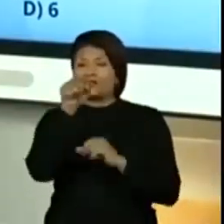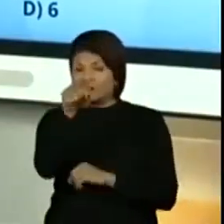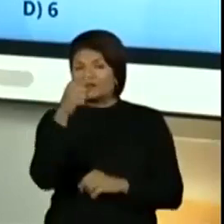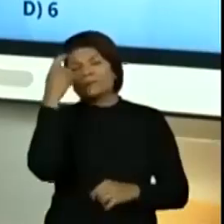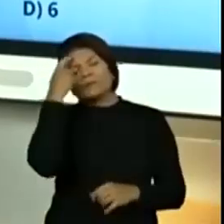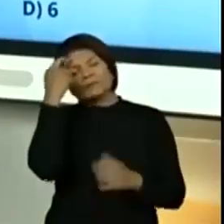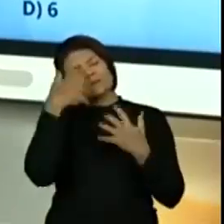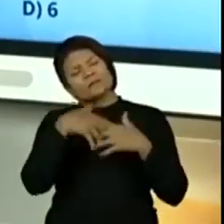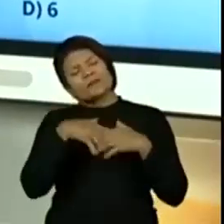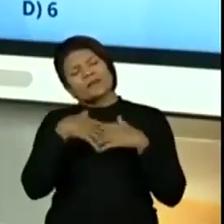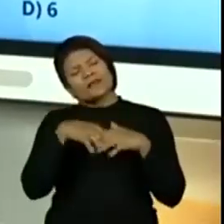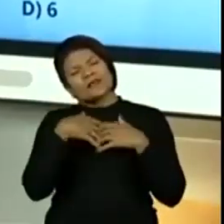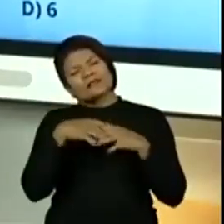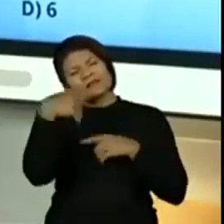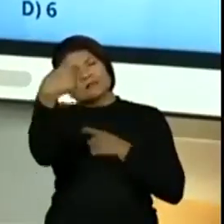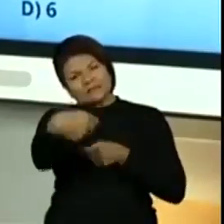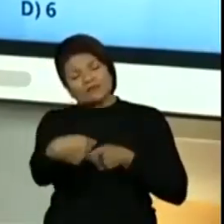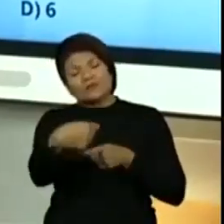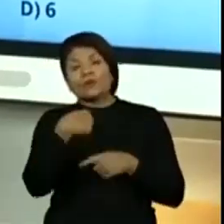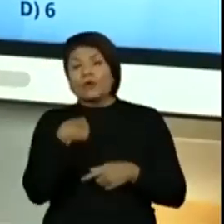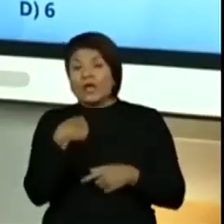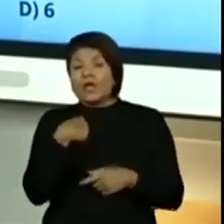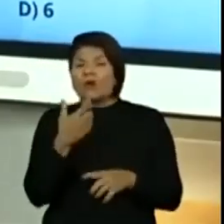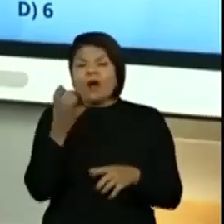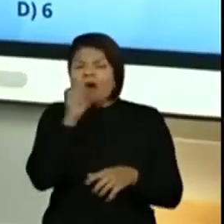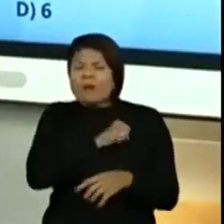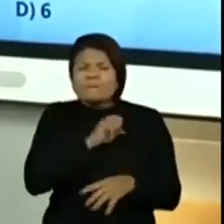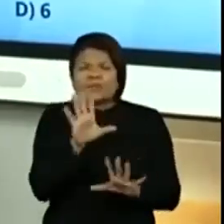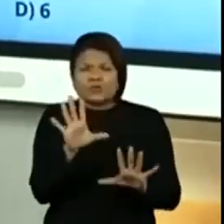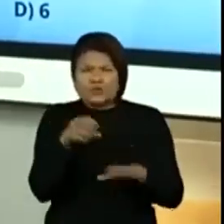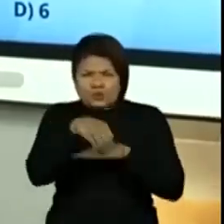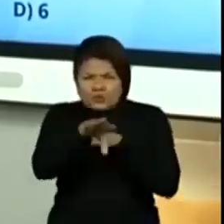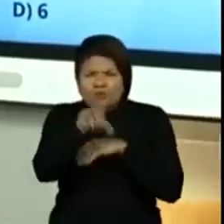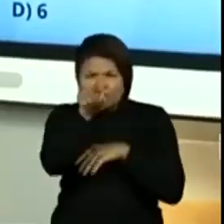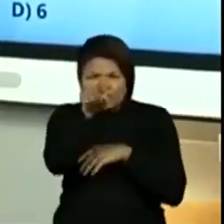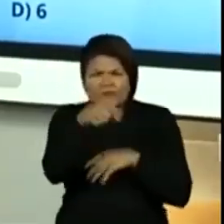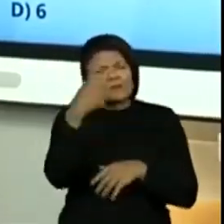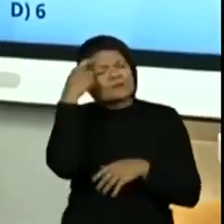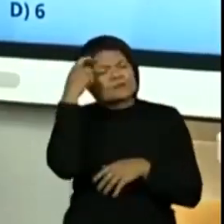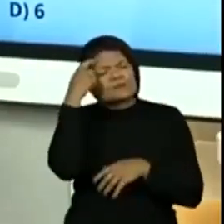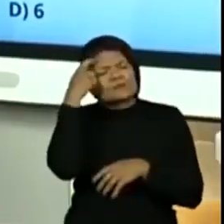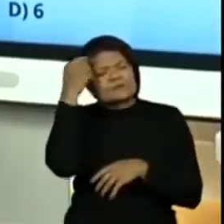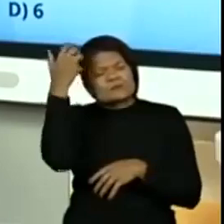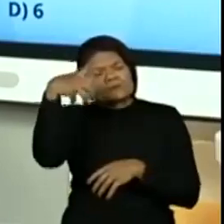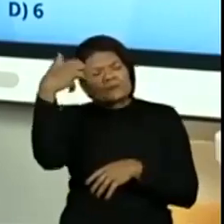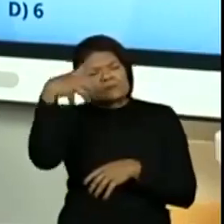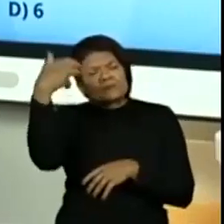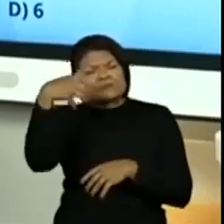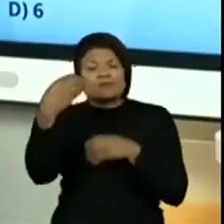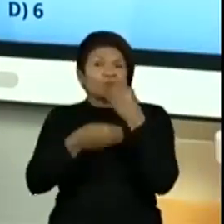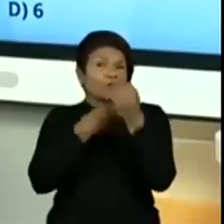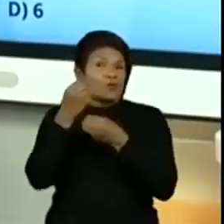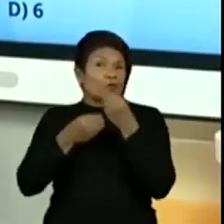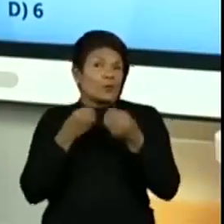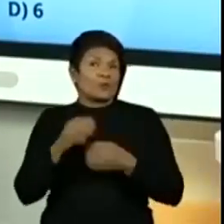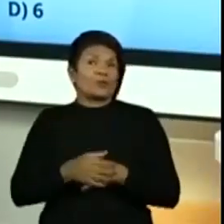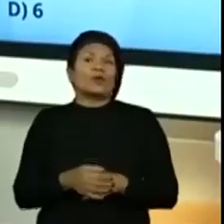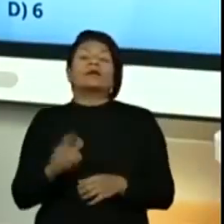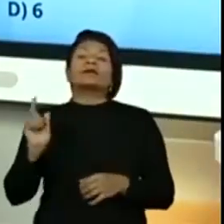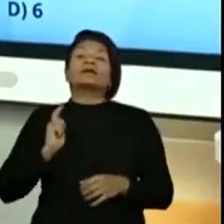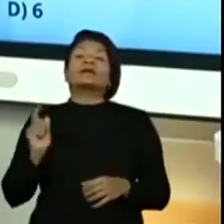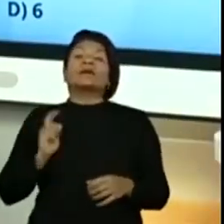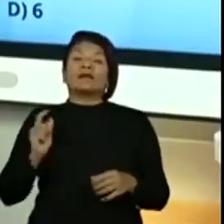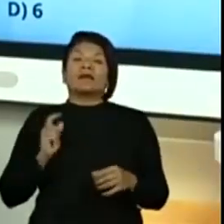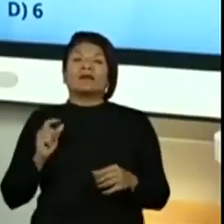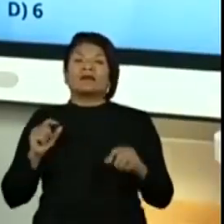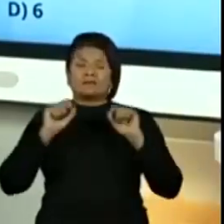no desafio. Eu vou dar um tempinho rapidinho para vocês pensarem nesse desafio que era justamente